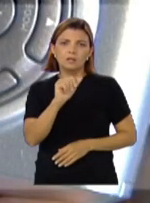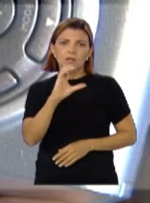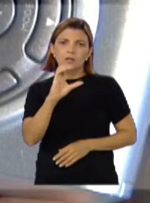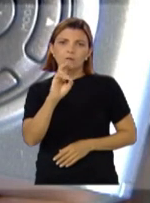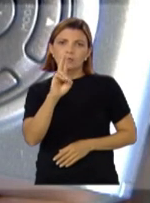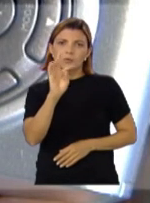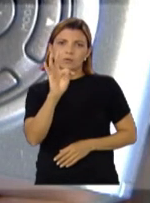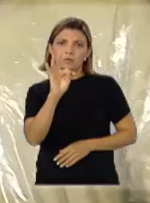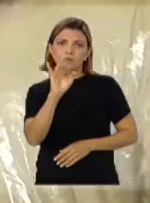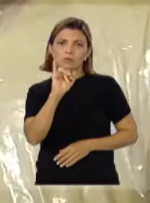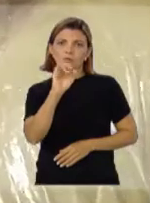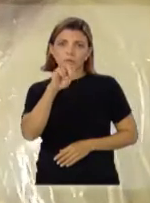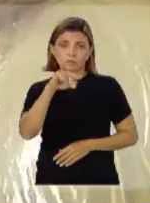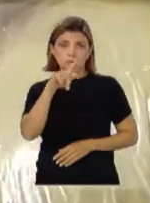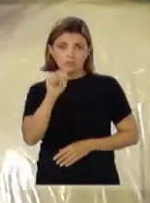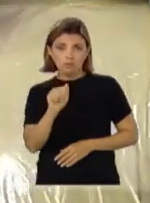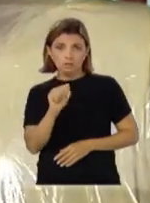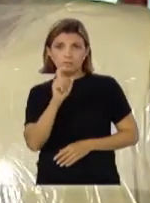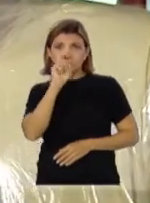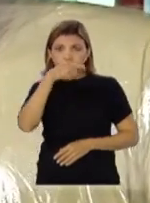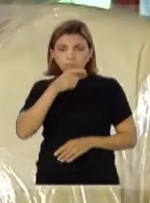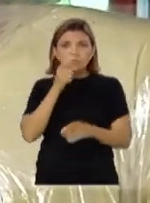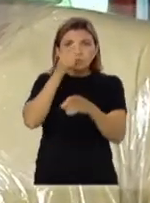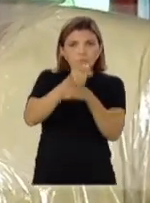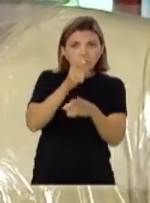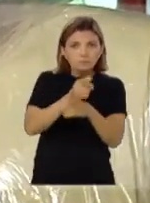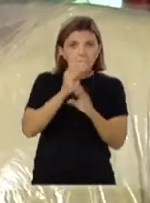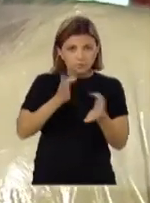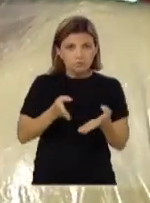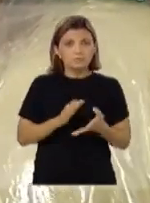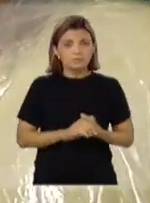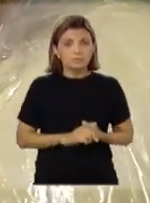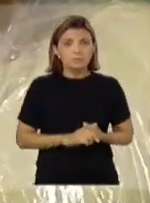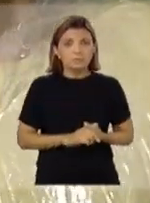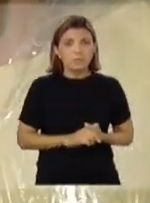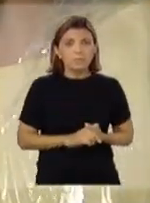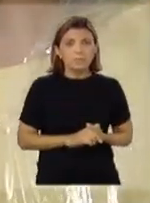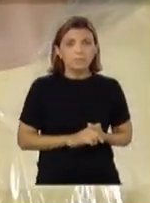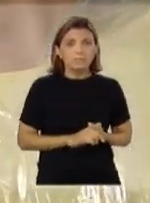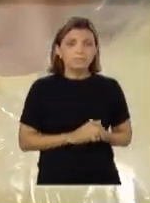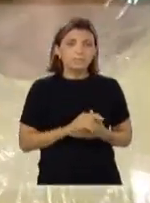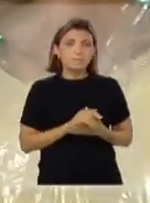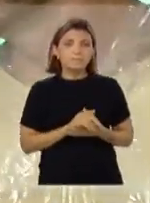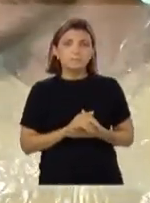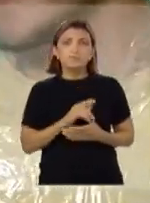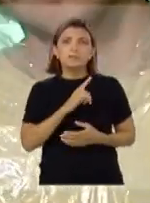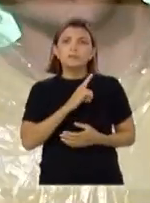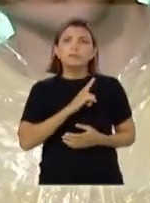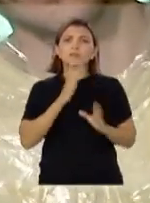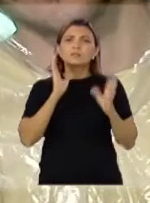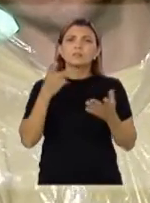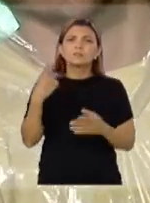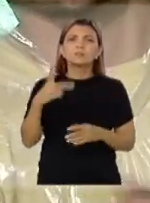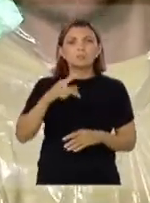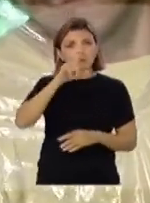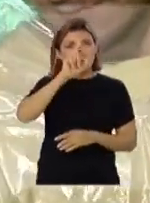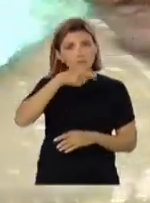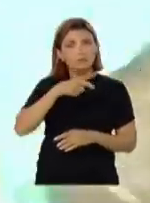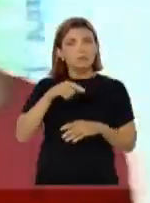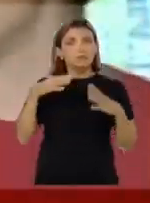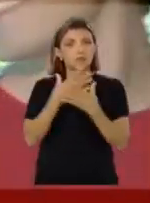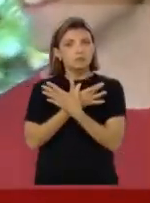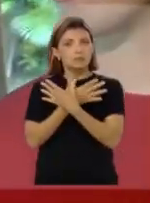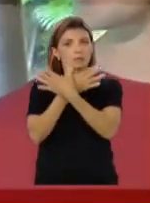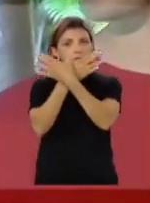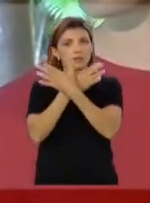foto você sabia que a Jacutinga é a principal espécie que distribui as sementes do Palmito Então tá explicado porque a Jacutinga Tá sumindo ela